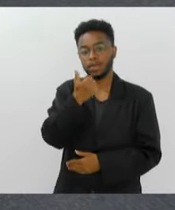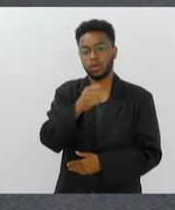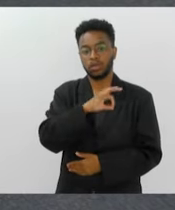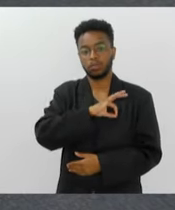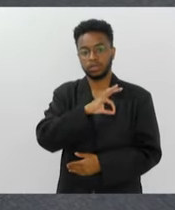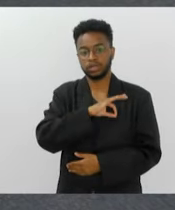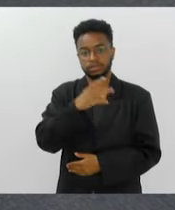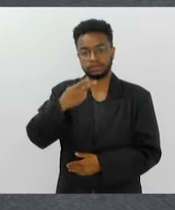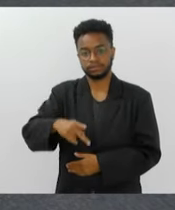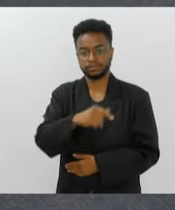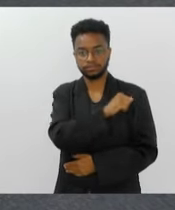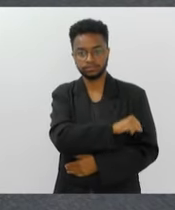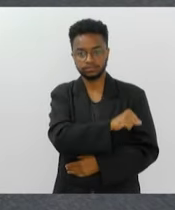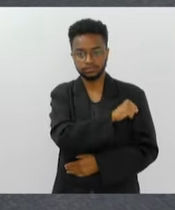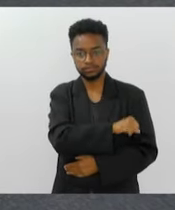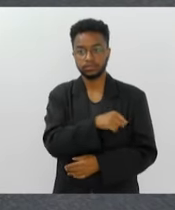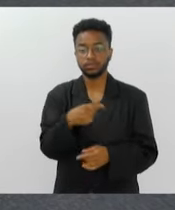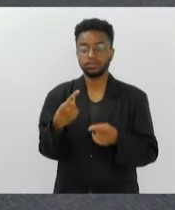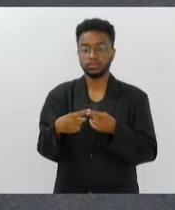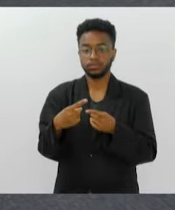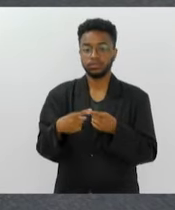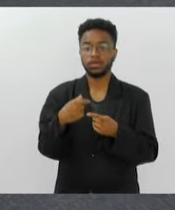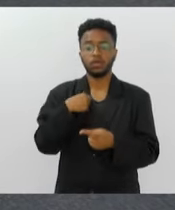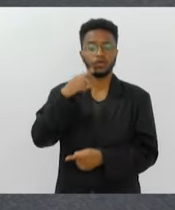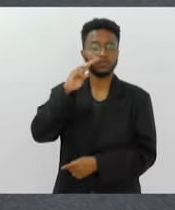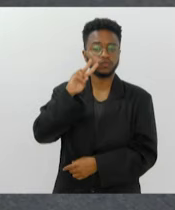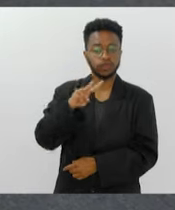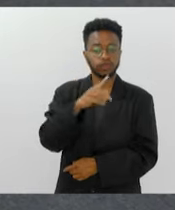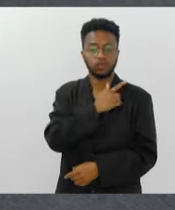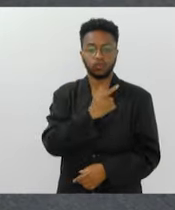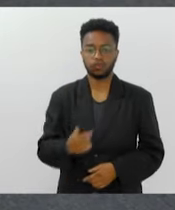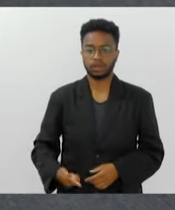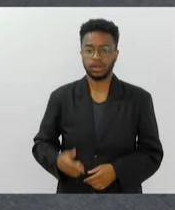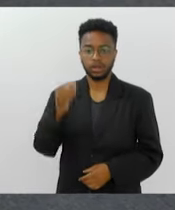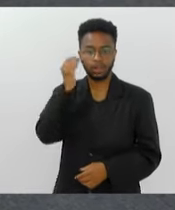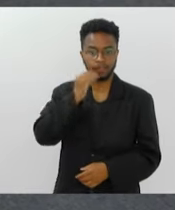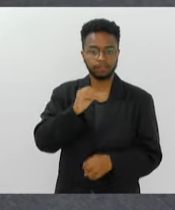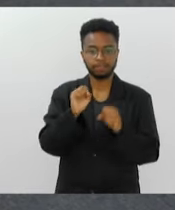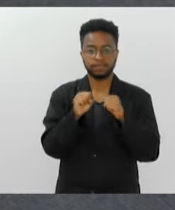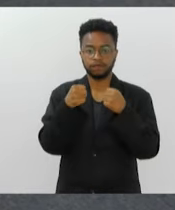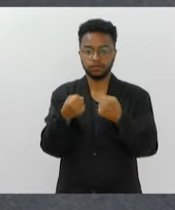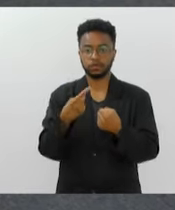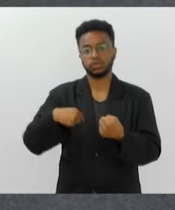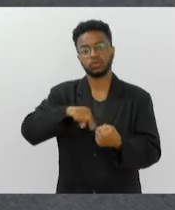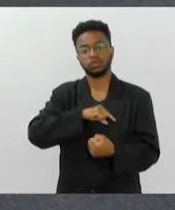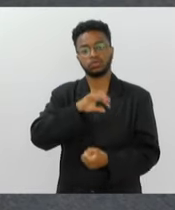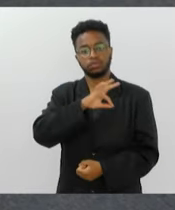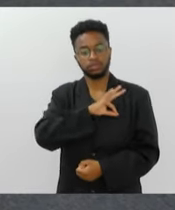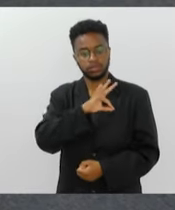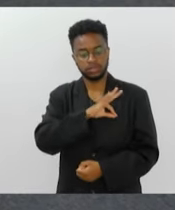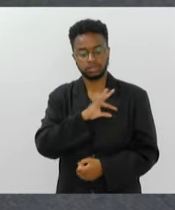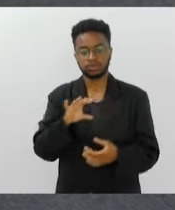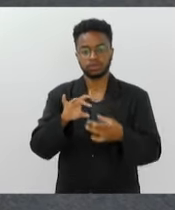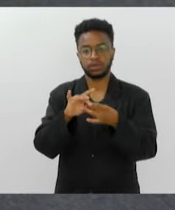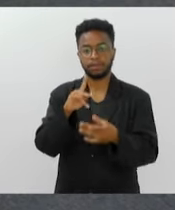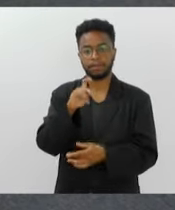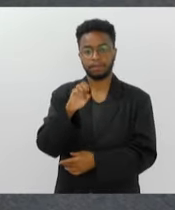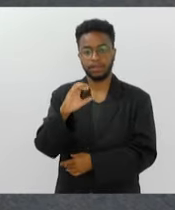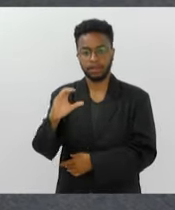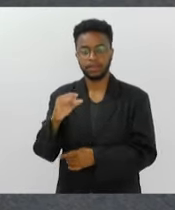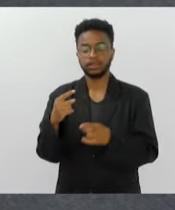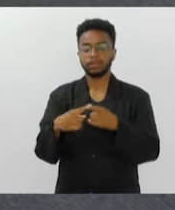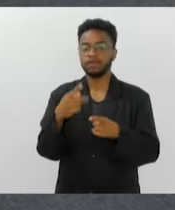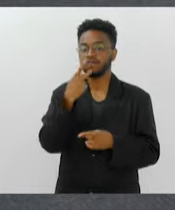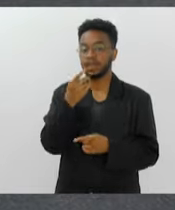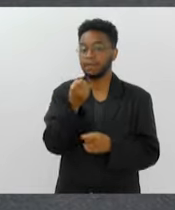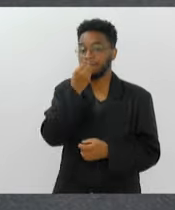Estado do Rio de Janeiro aonde eu vi o governador Cláudio Castro defender a nossa polícia ali na PEC falar bem da nossa polícia que foi